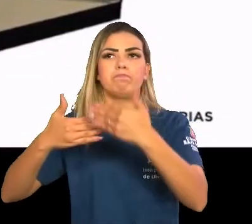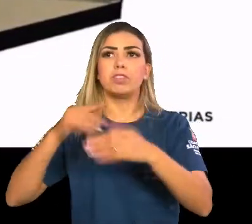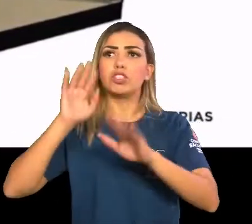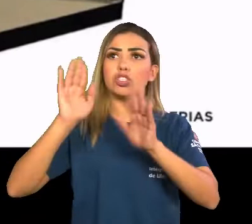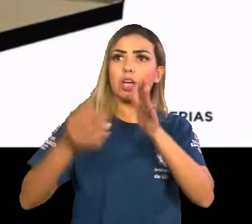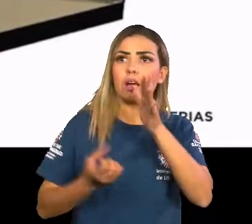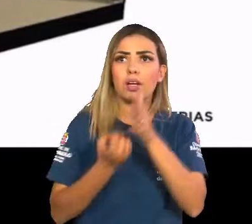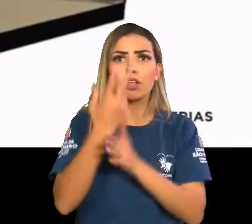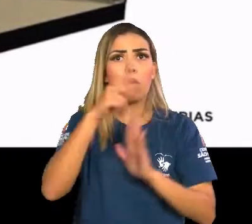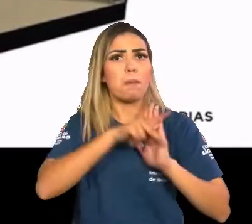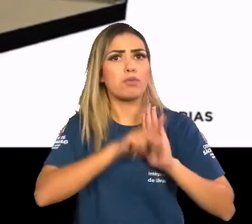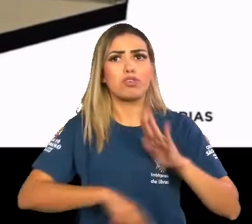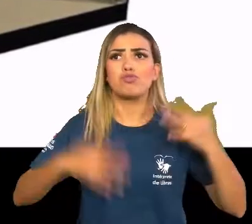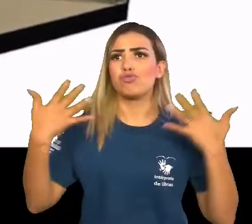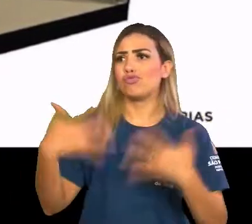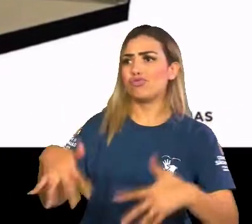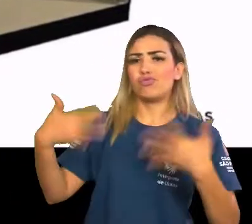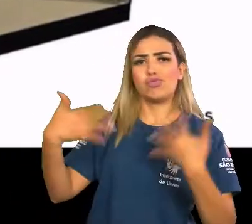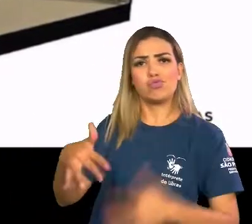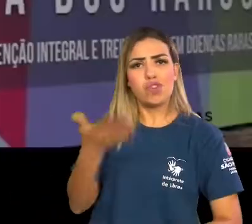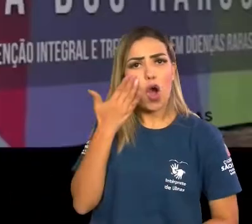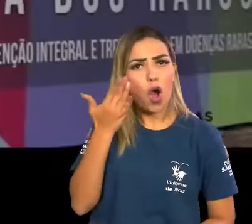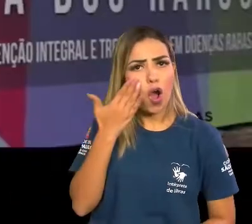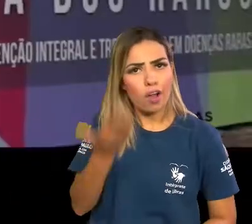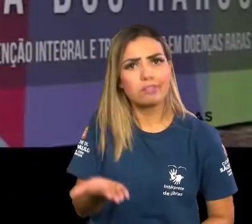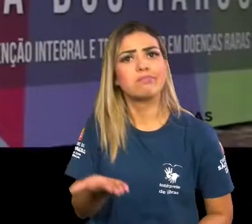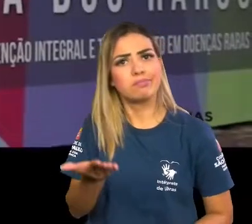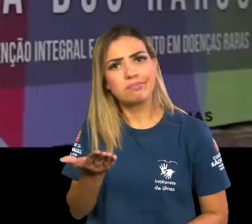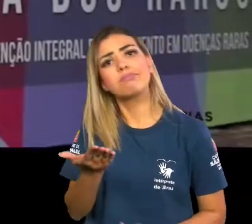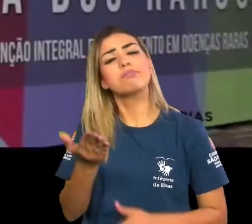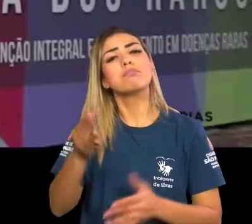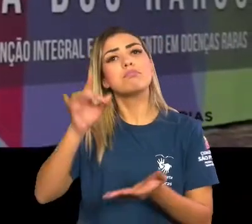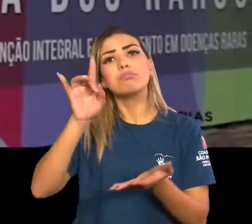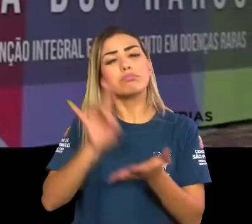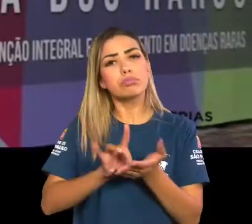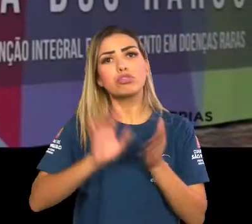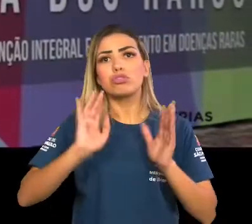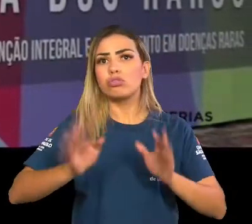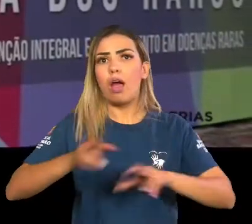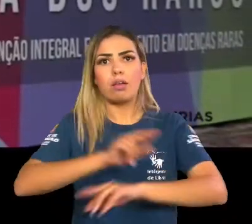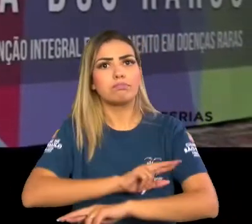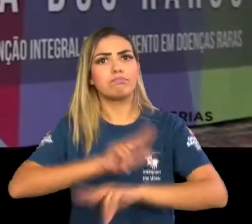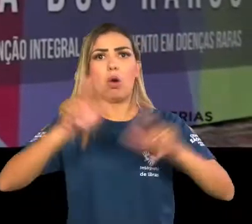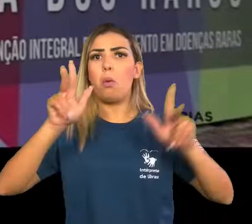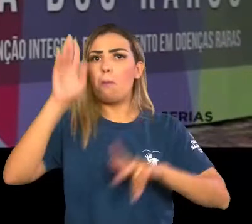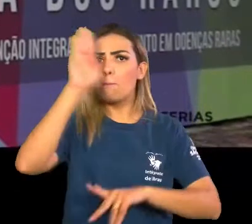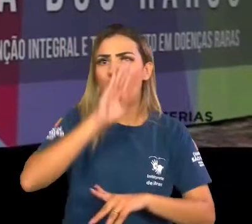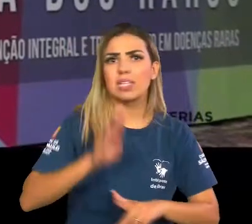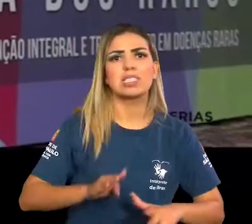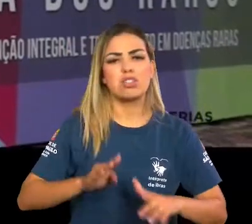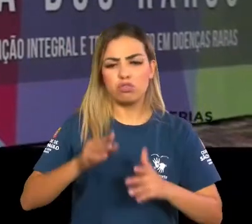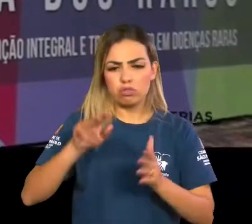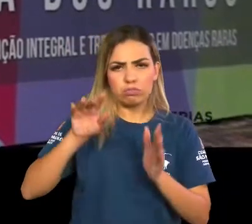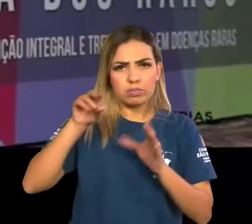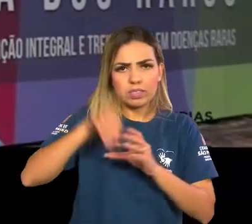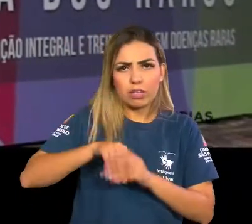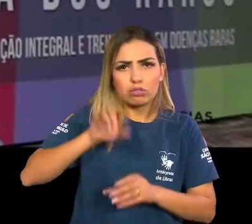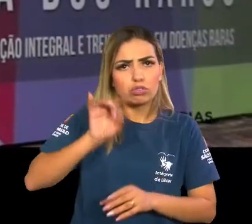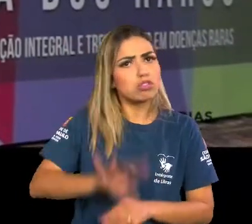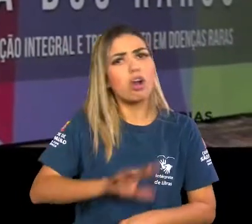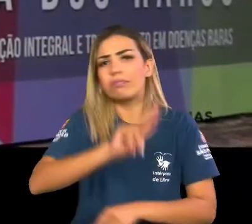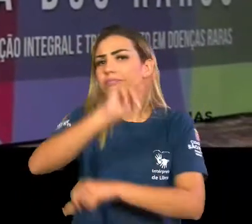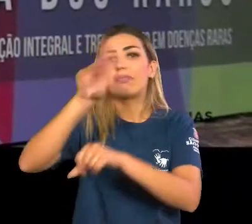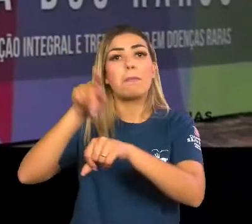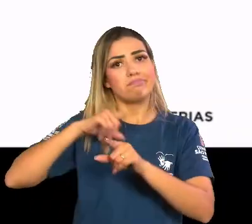maior projeto da Casa Hunter, a Casa dos Raros, na verdade, ultrapassaram as fronteiras do Brasil e hoje envolvem